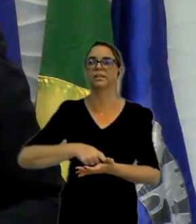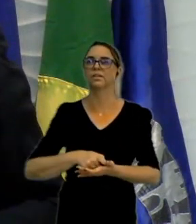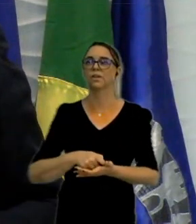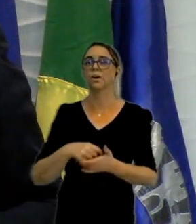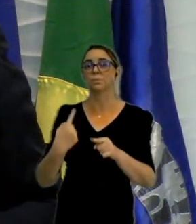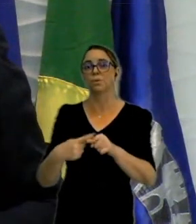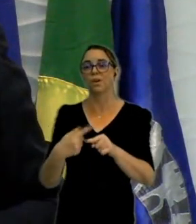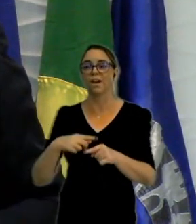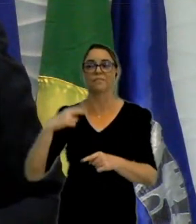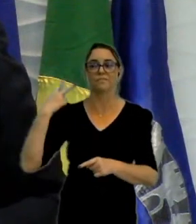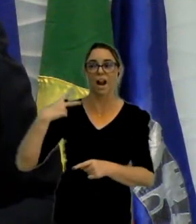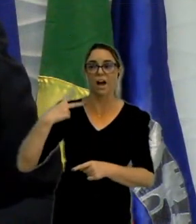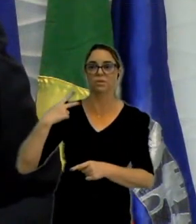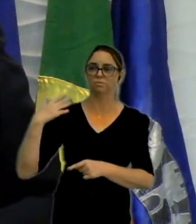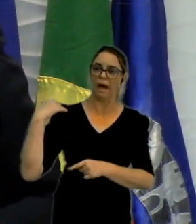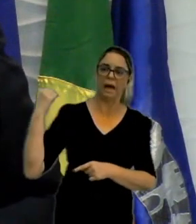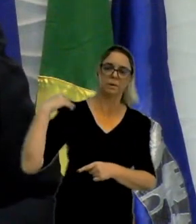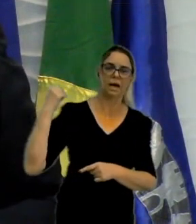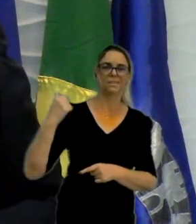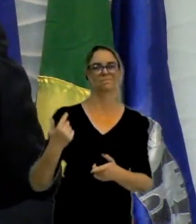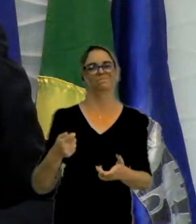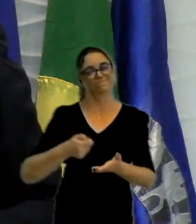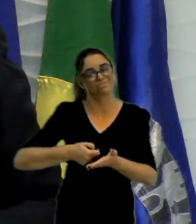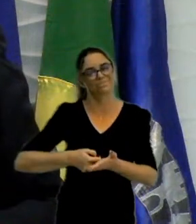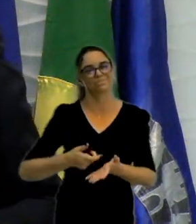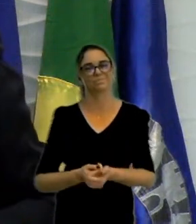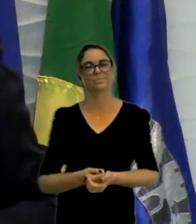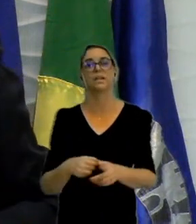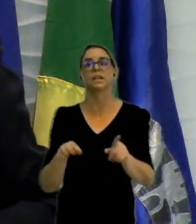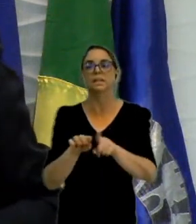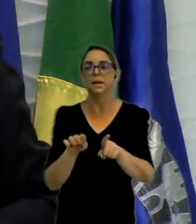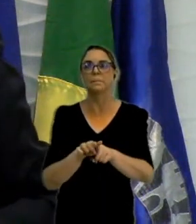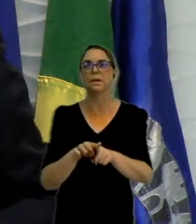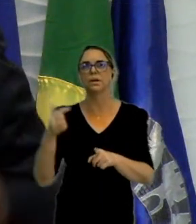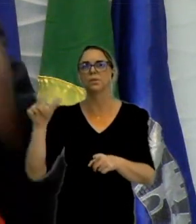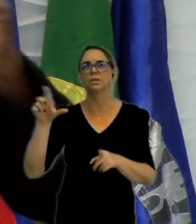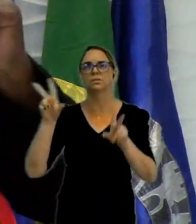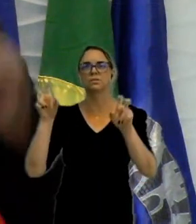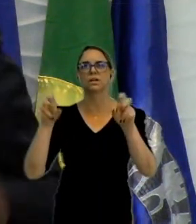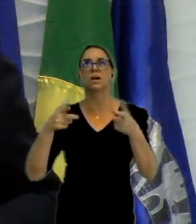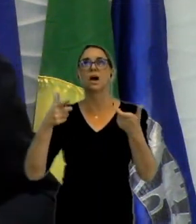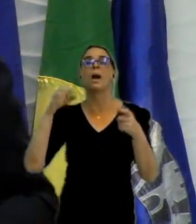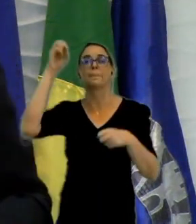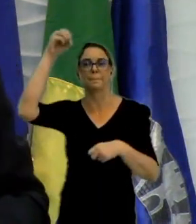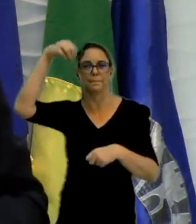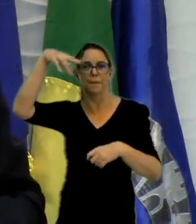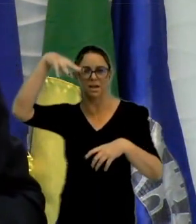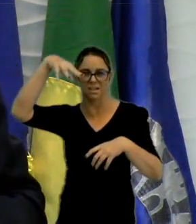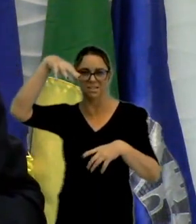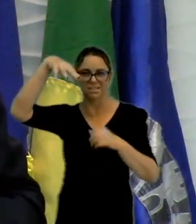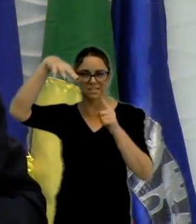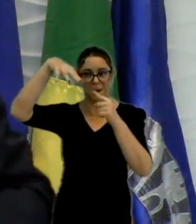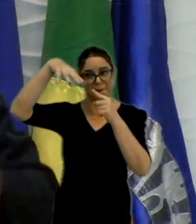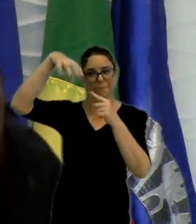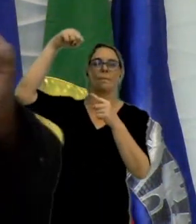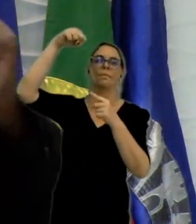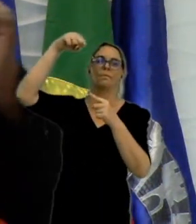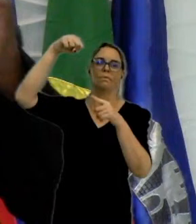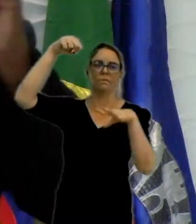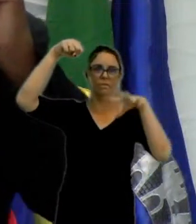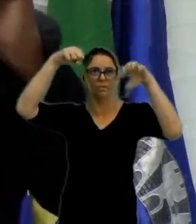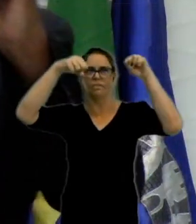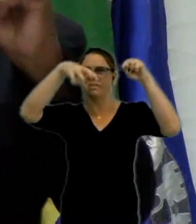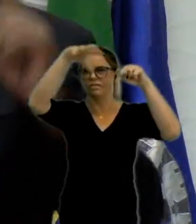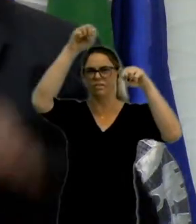cobrado. Lâmpadas apagadas, tem muitas. Inclusive, a iluminação que dá acesso